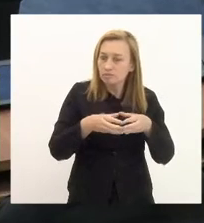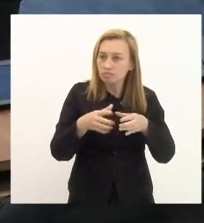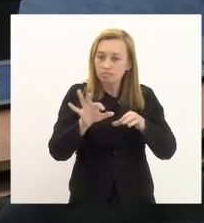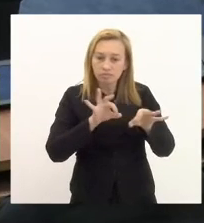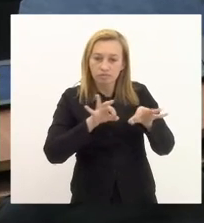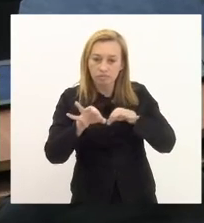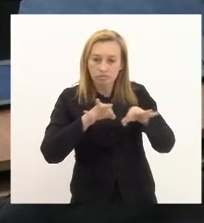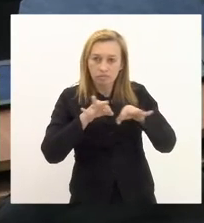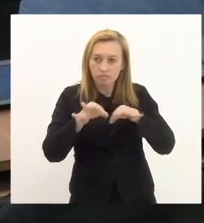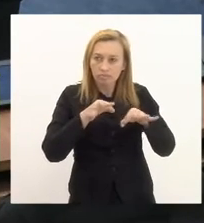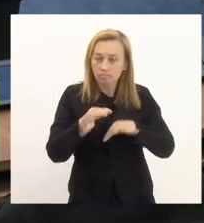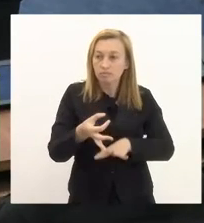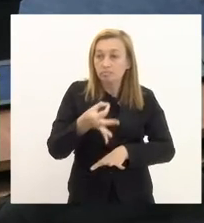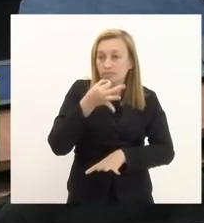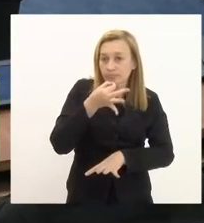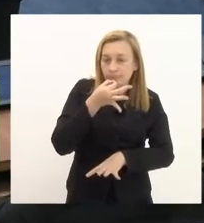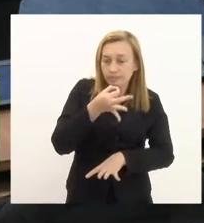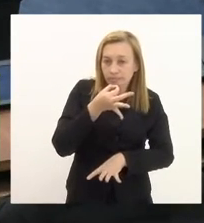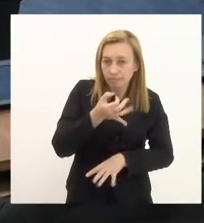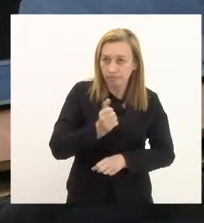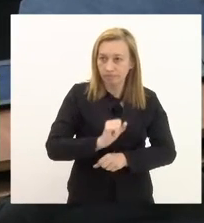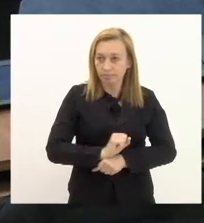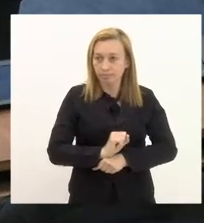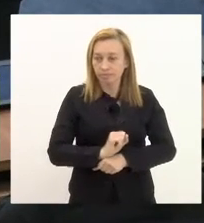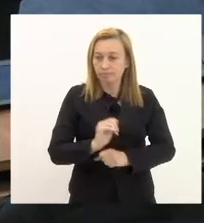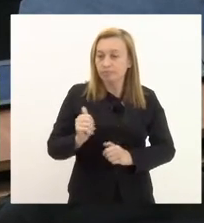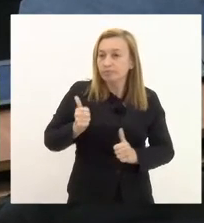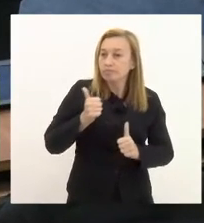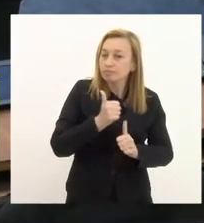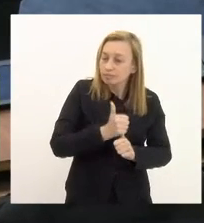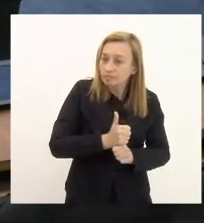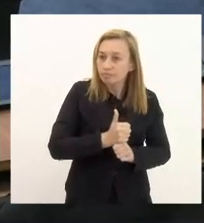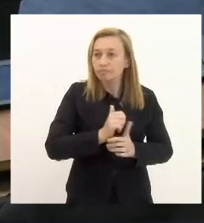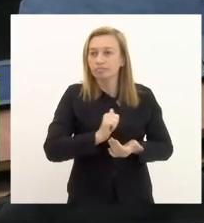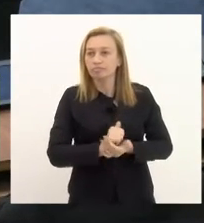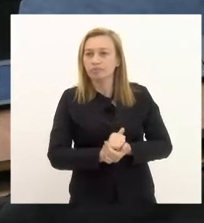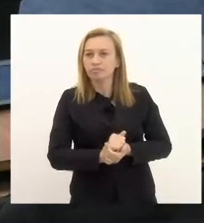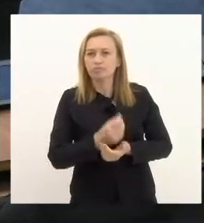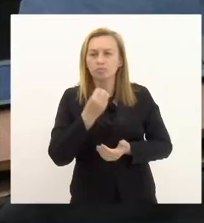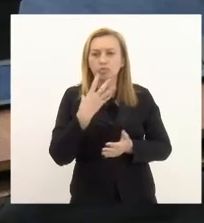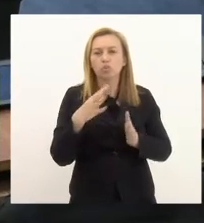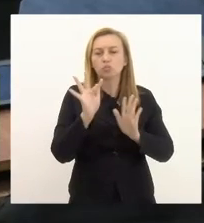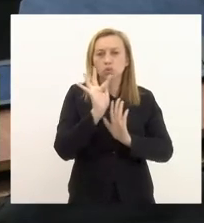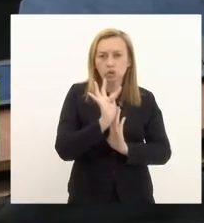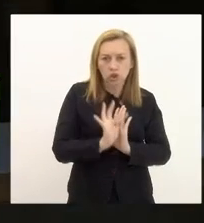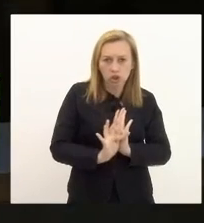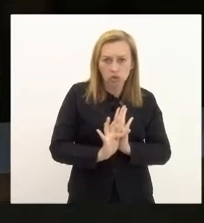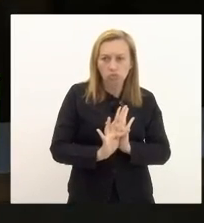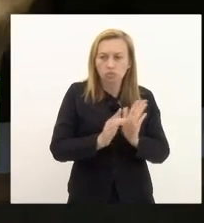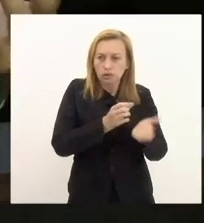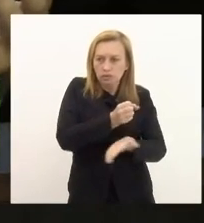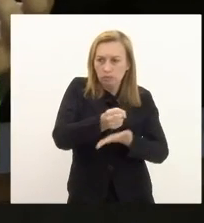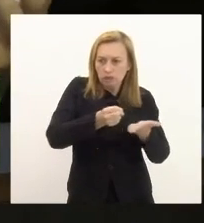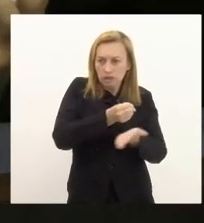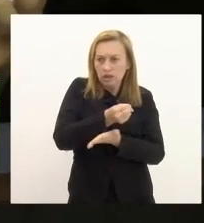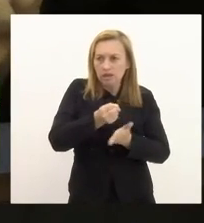preparando uma sugestão uma minuta de um substitutivo para o bom de um texto baseado nas emendas